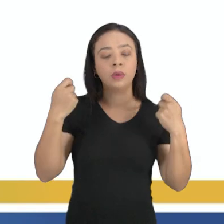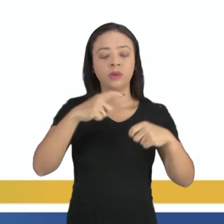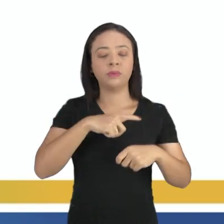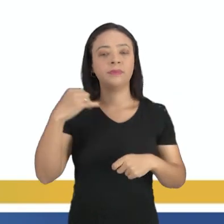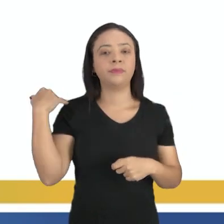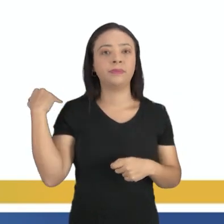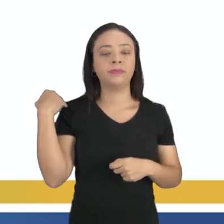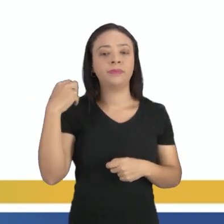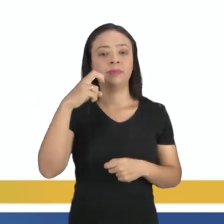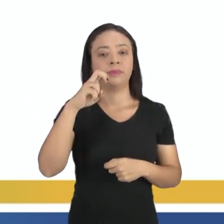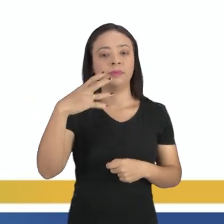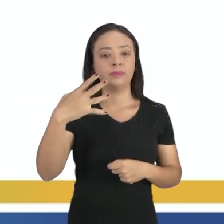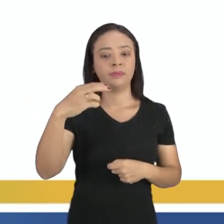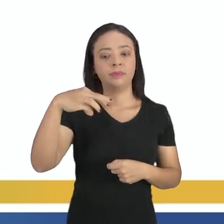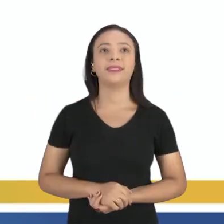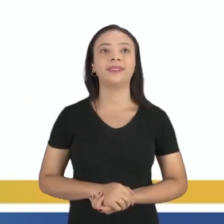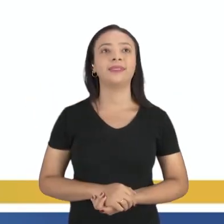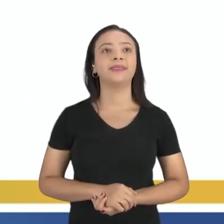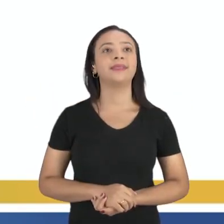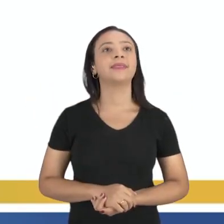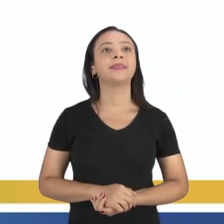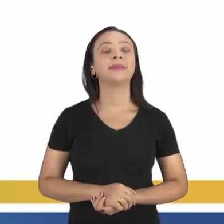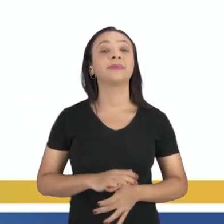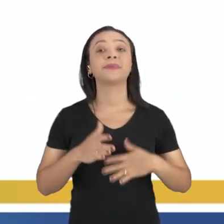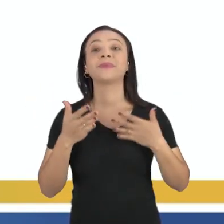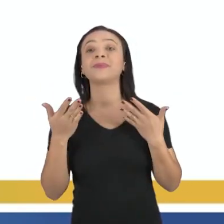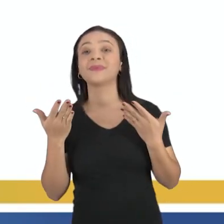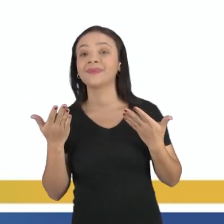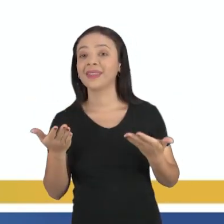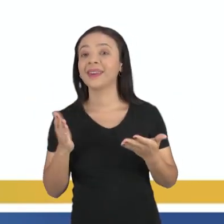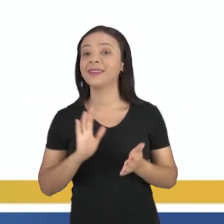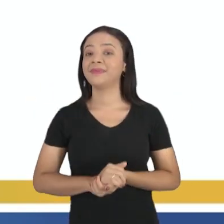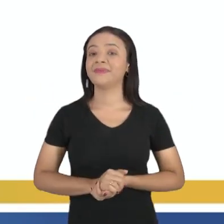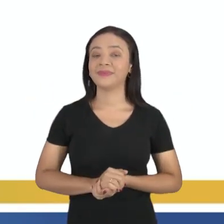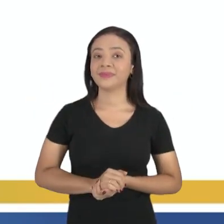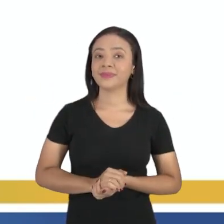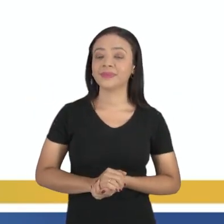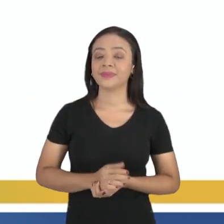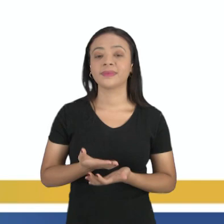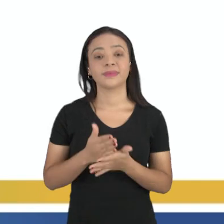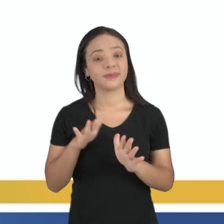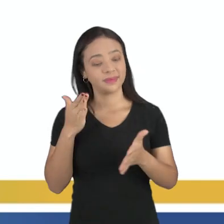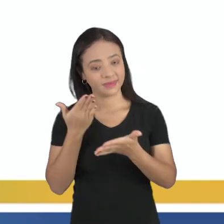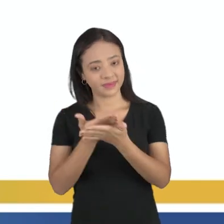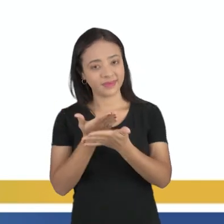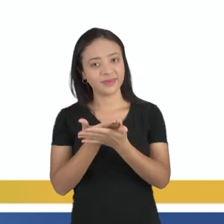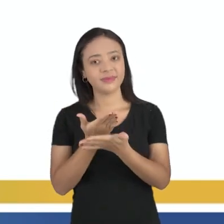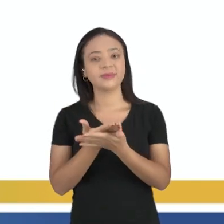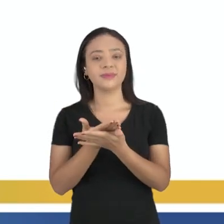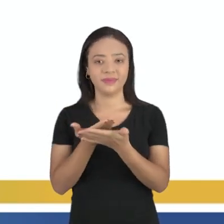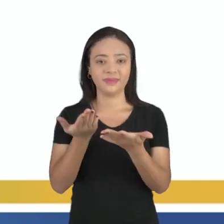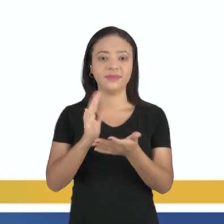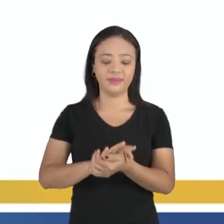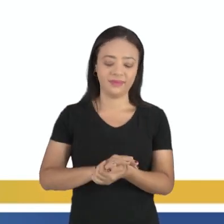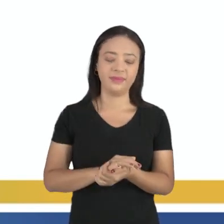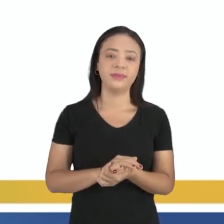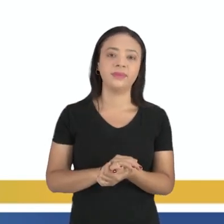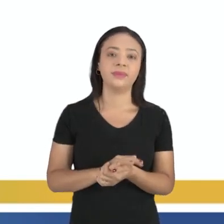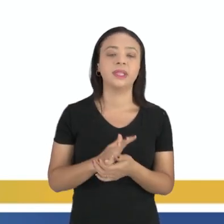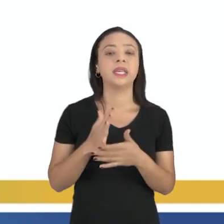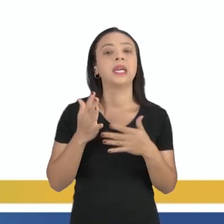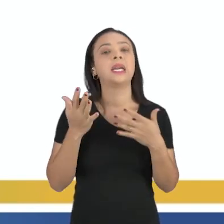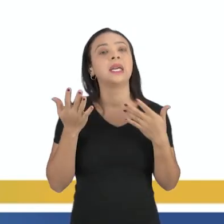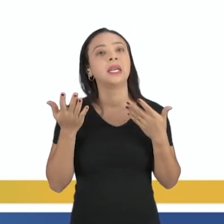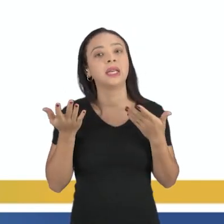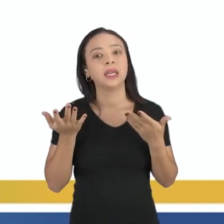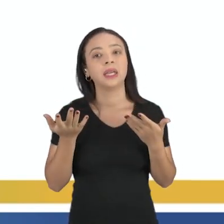54 como moda. Muito bem. Muito bem. Então, por hoje nós vamos encerrando por aqui, né? Em nossa